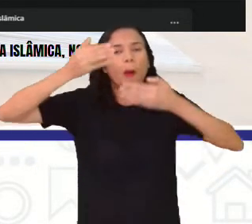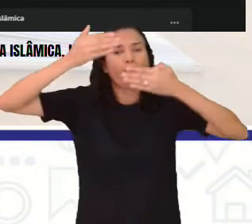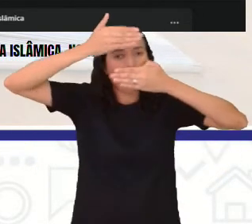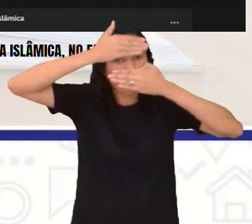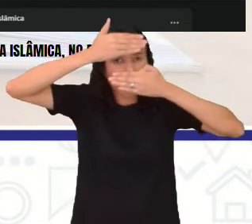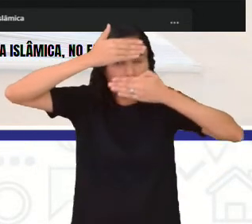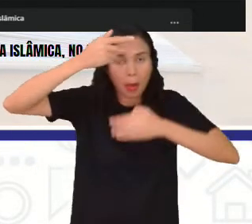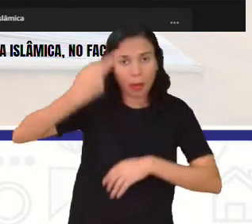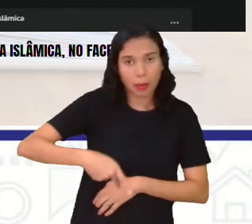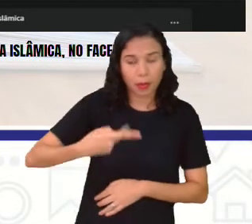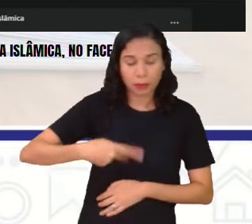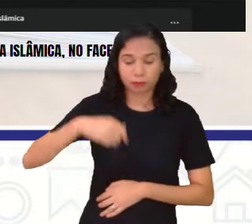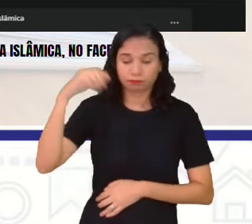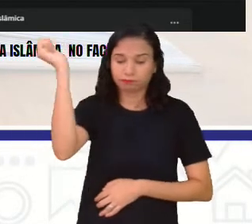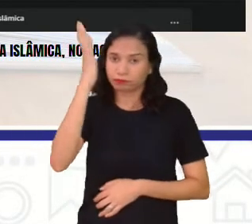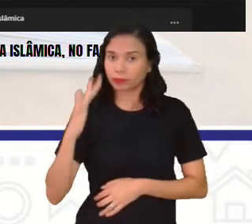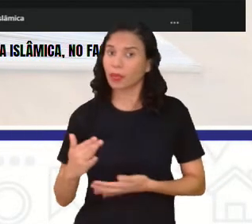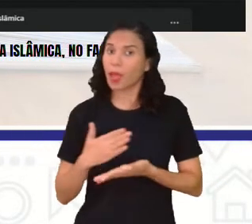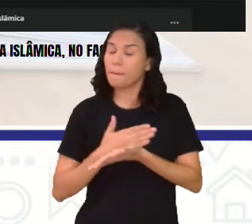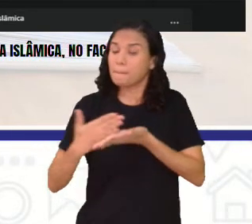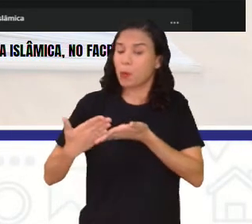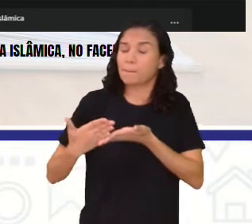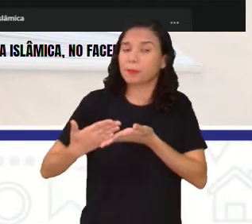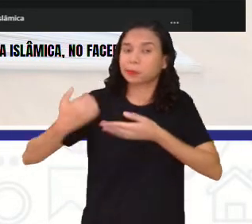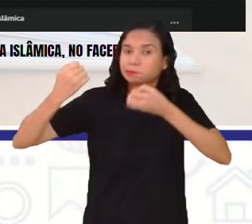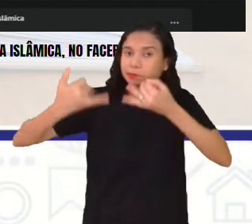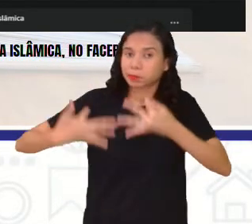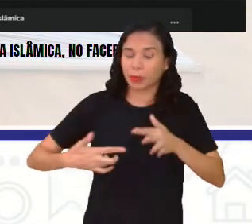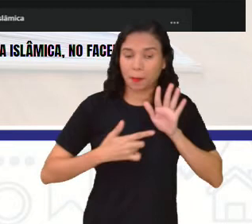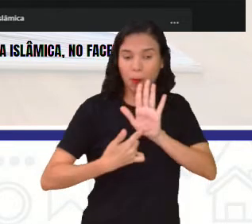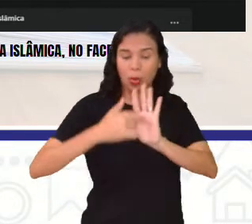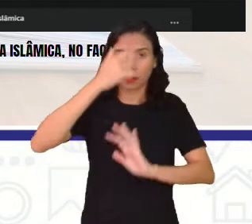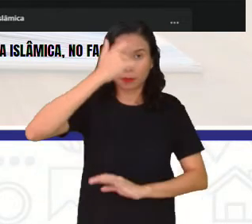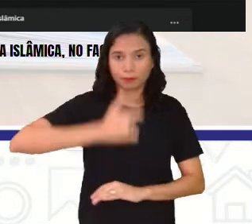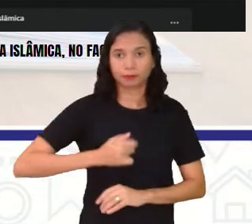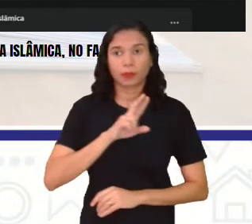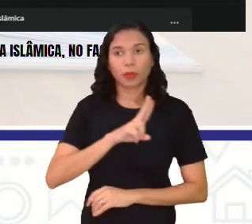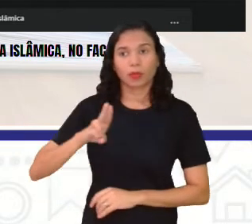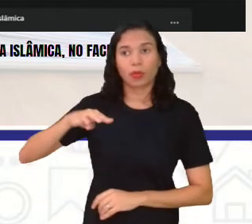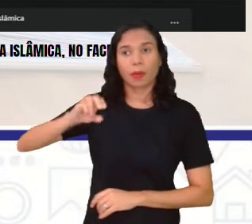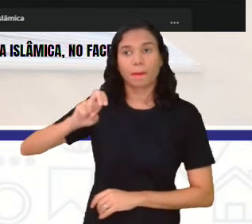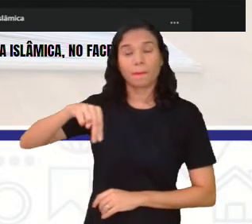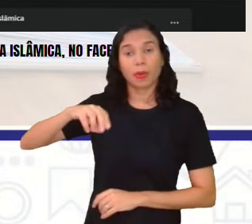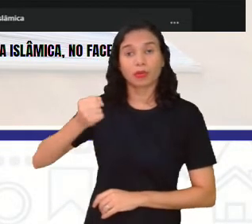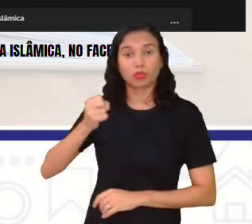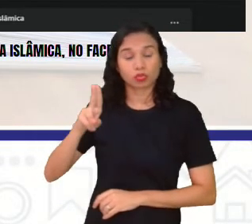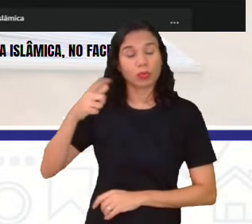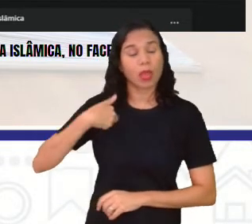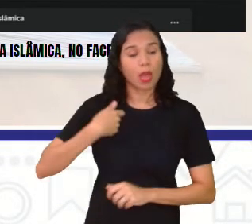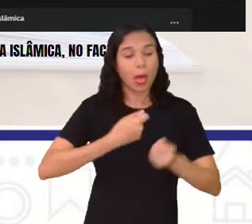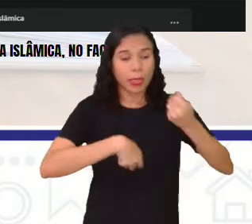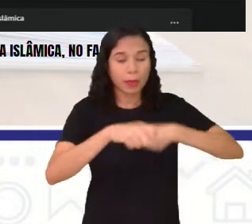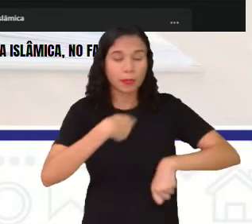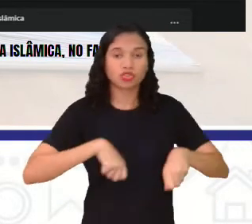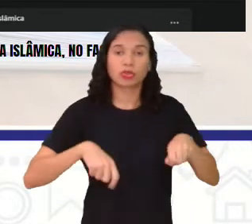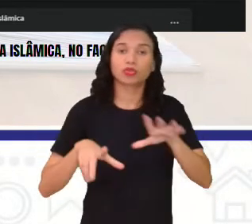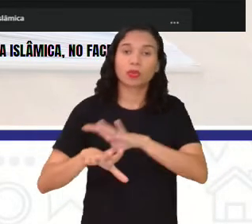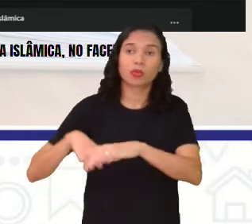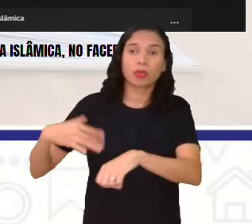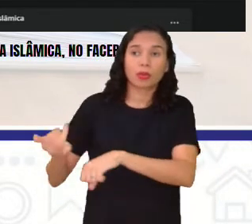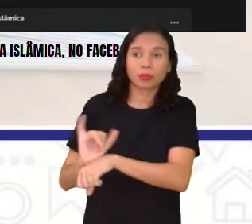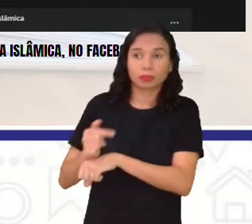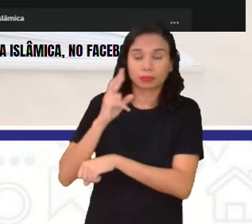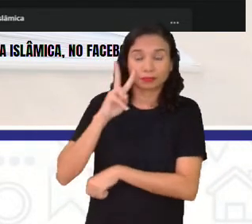Brasil. Mas, para começo de história, eu queria começar me apresentando. Meu nome é Mansur Peixoto, sou administrador e criador da página História Islâmica